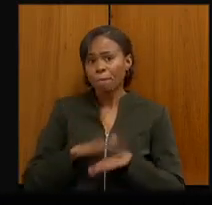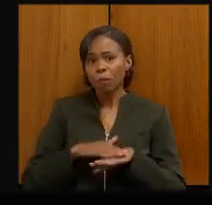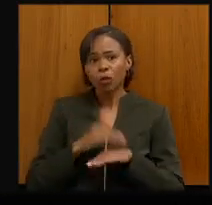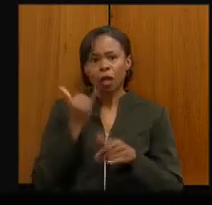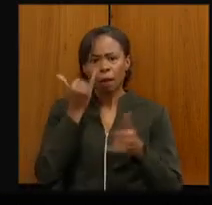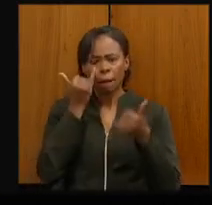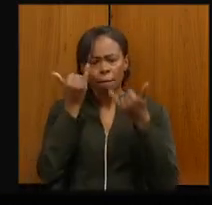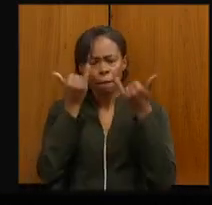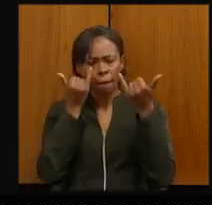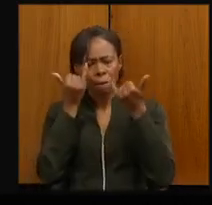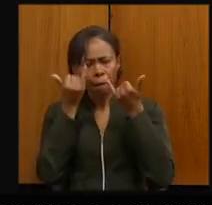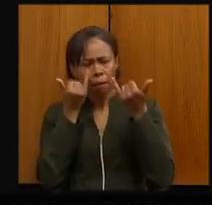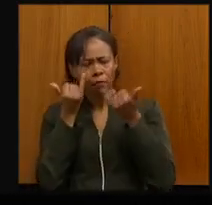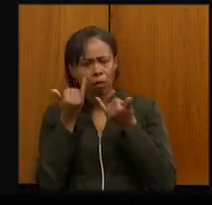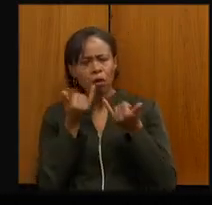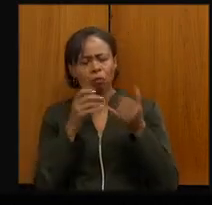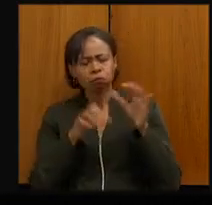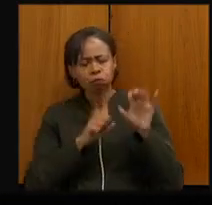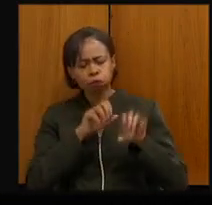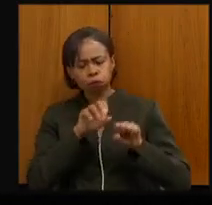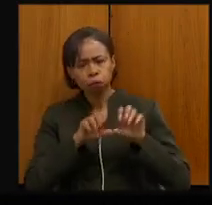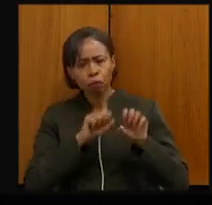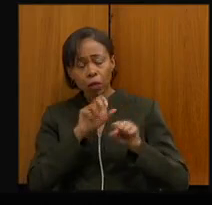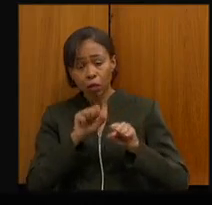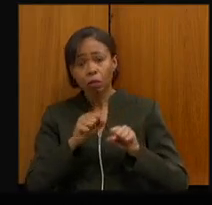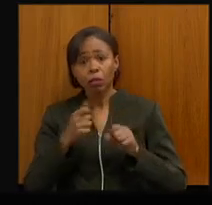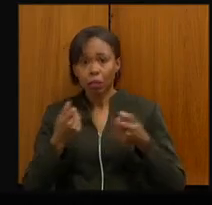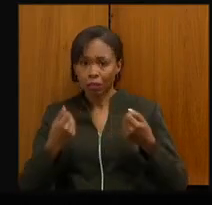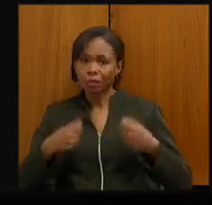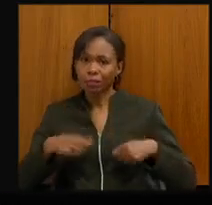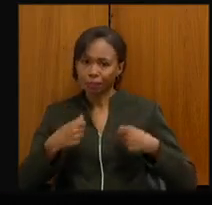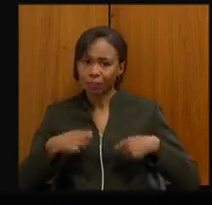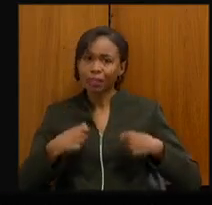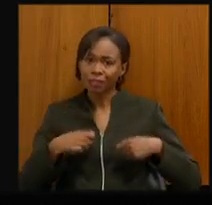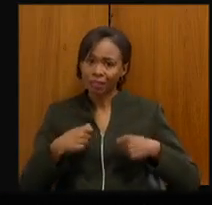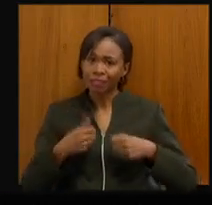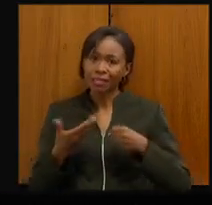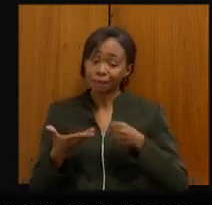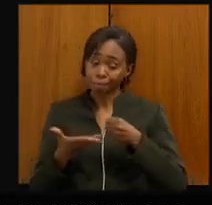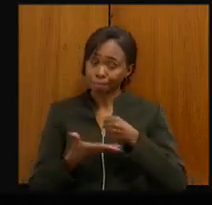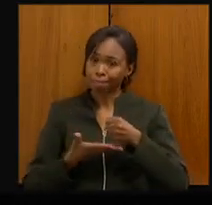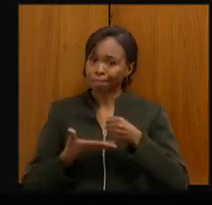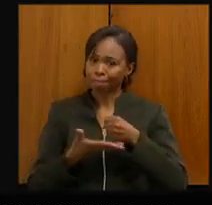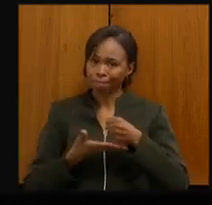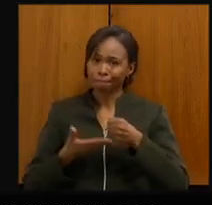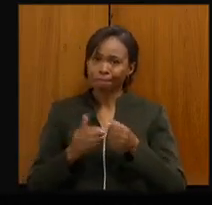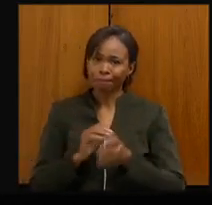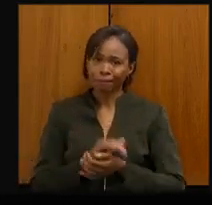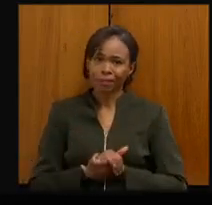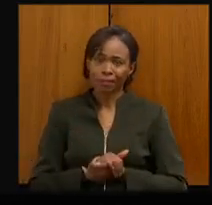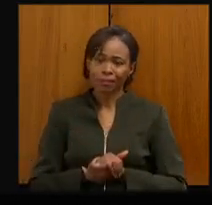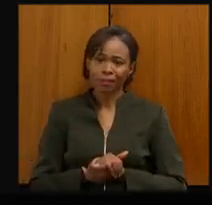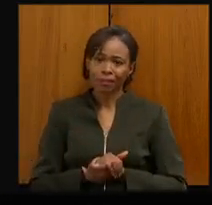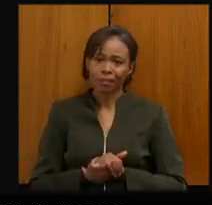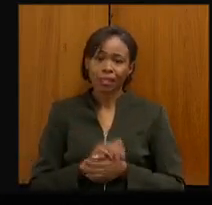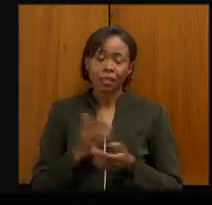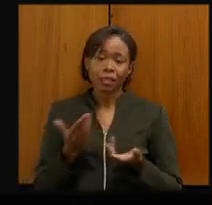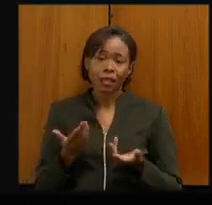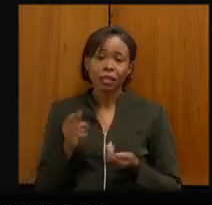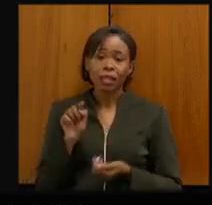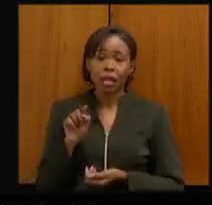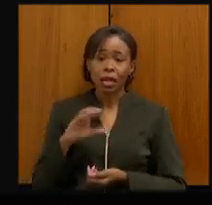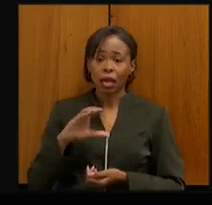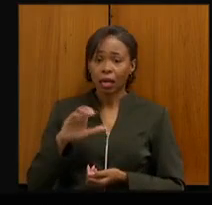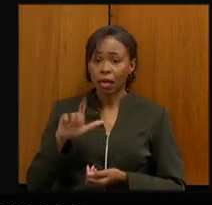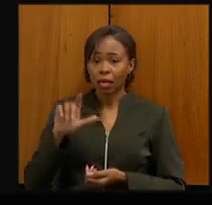informações e é isso que eu acho que a gente busca né É desse chão né e tanto a